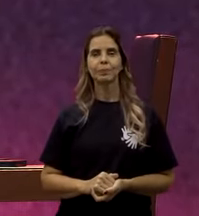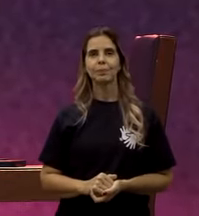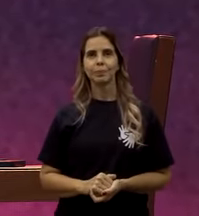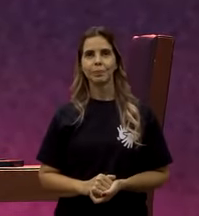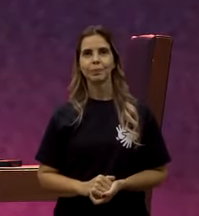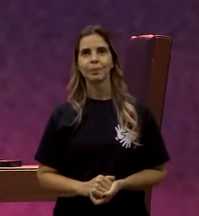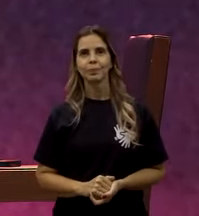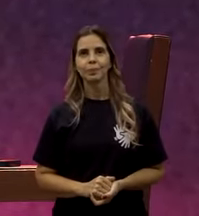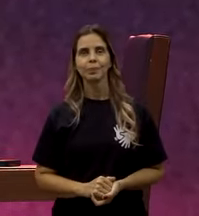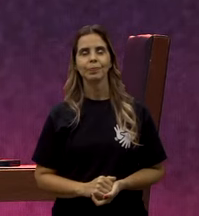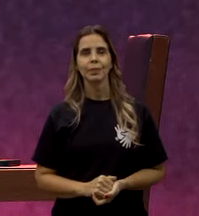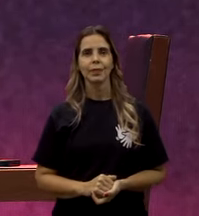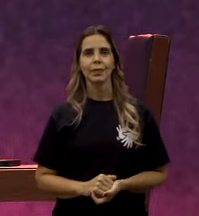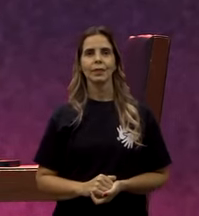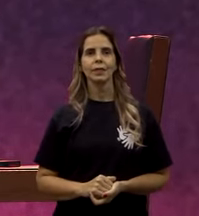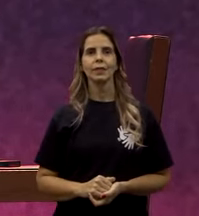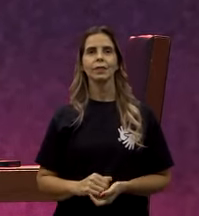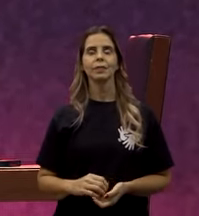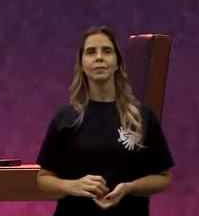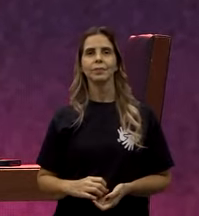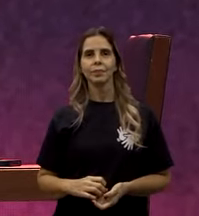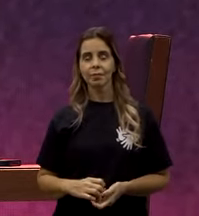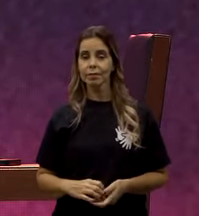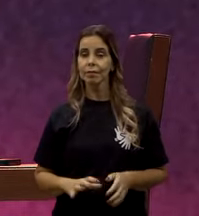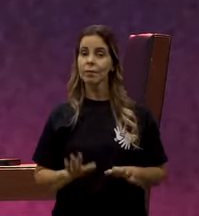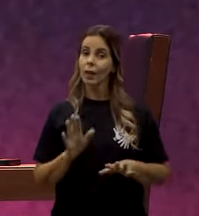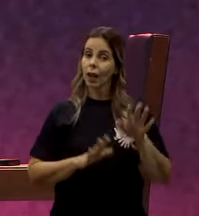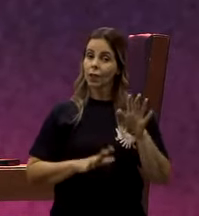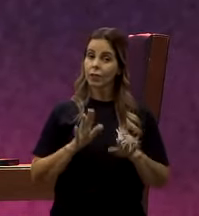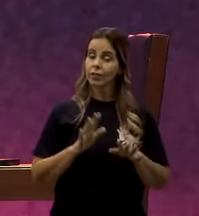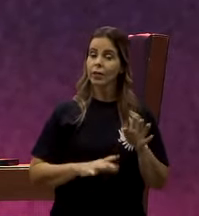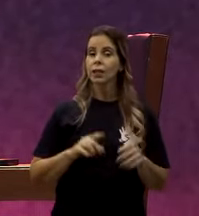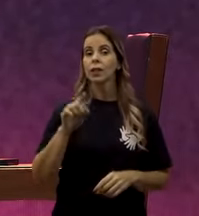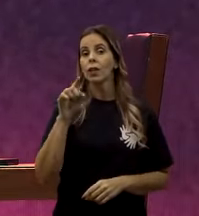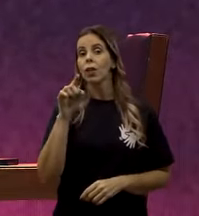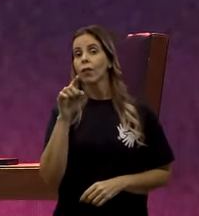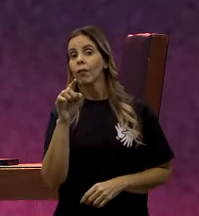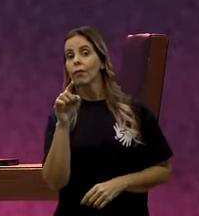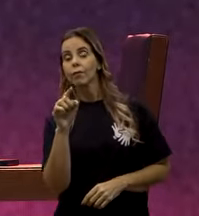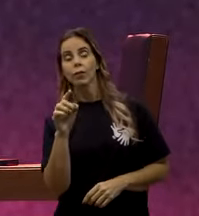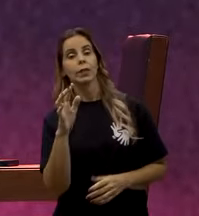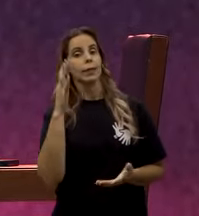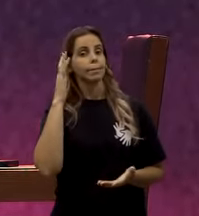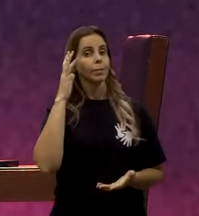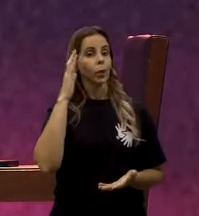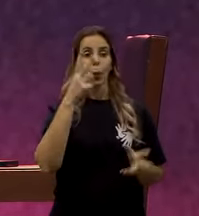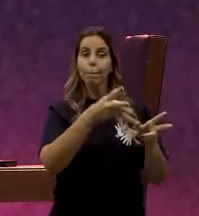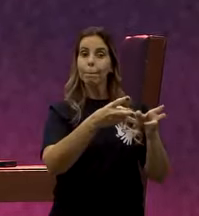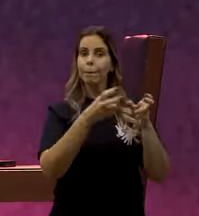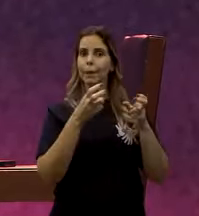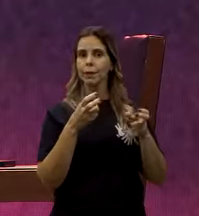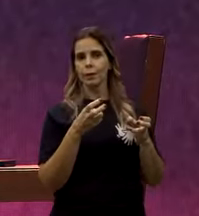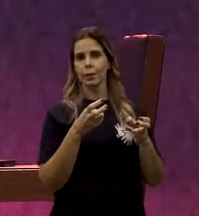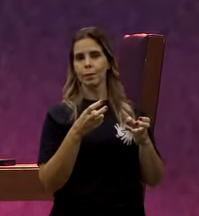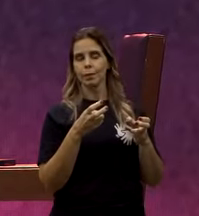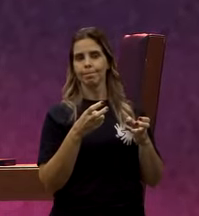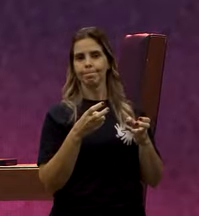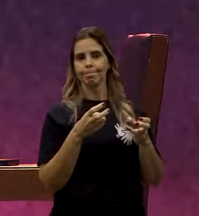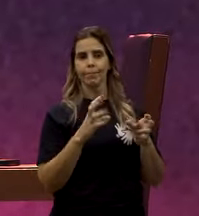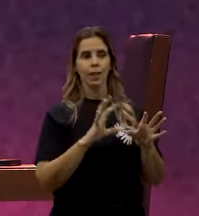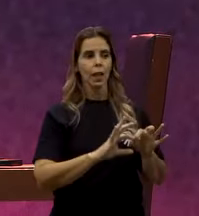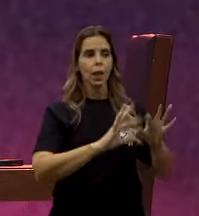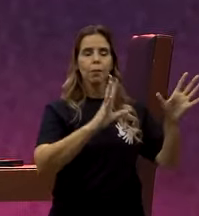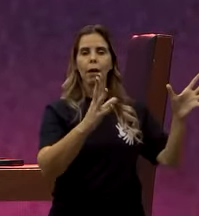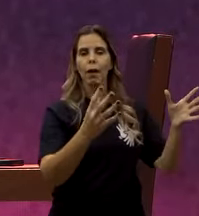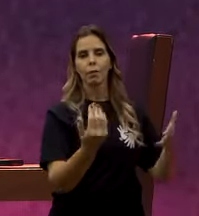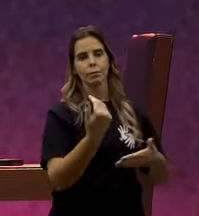vai fazer sair pela sua boca e consequentemente é o que você vai deixar entrar na sua vida por isso a terceira coisa que